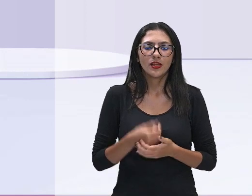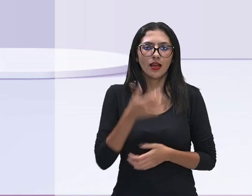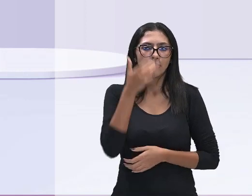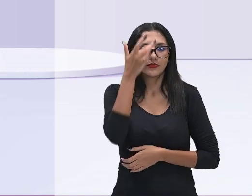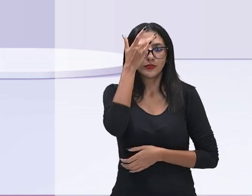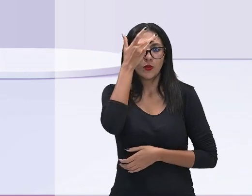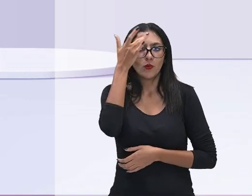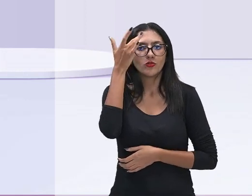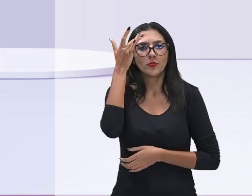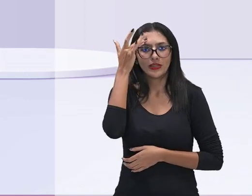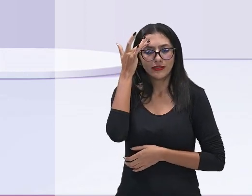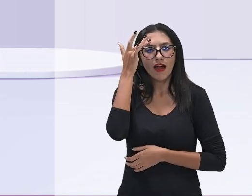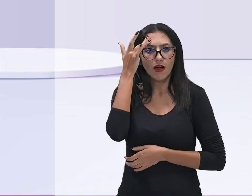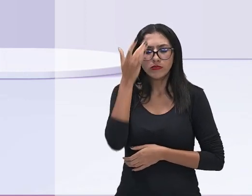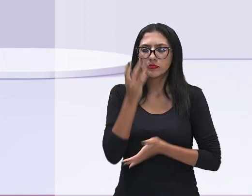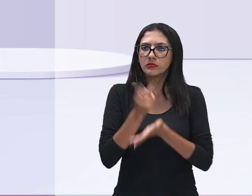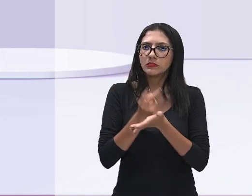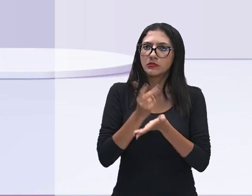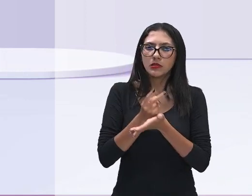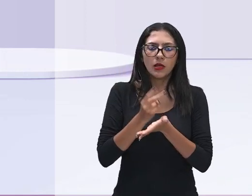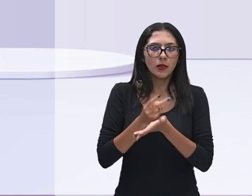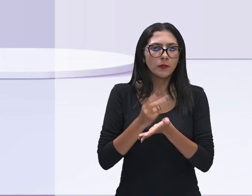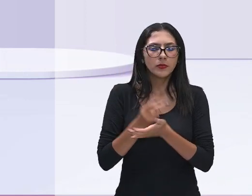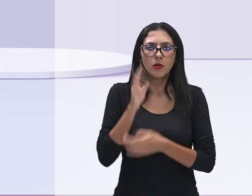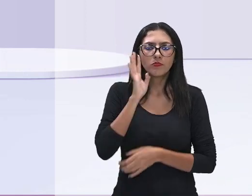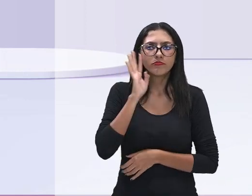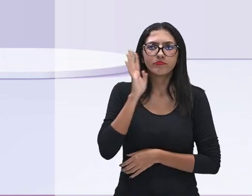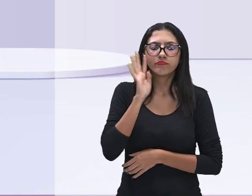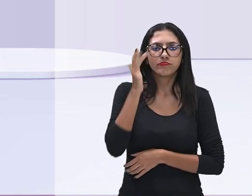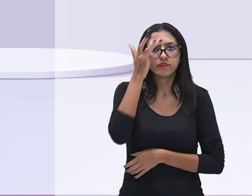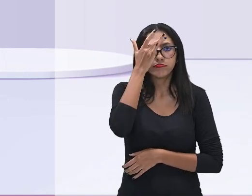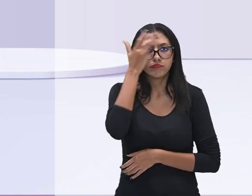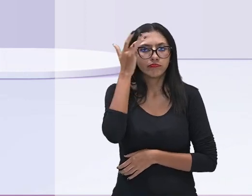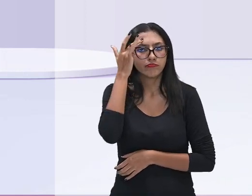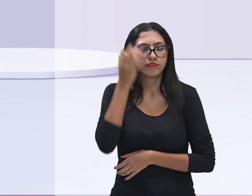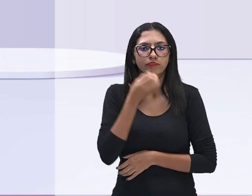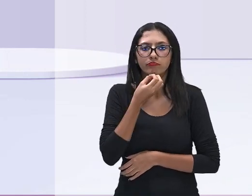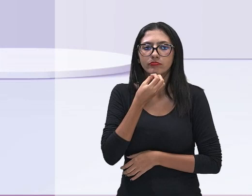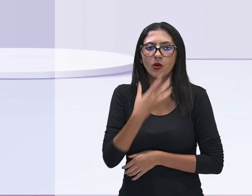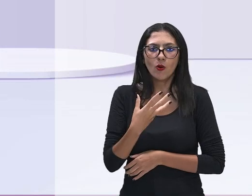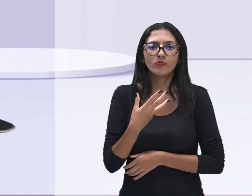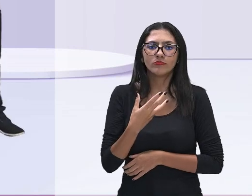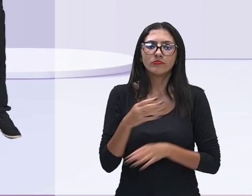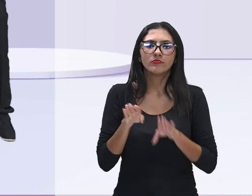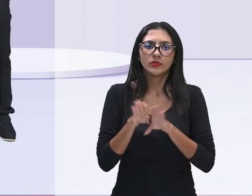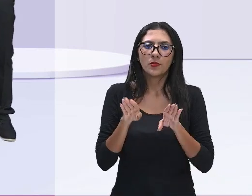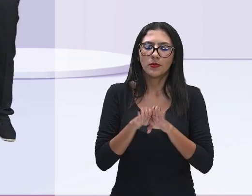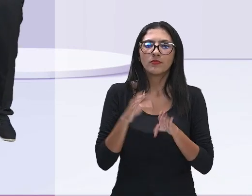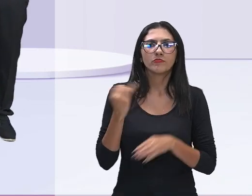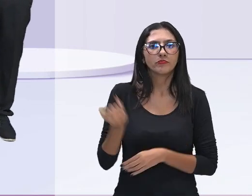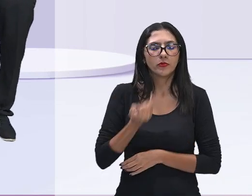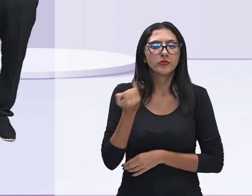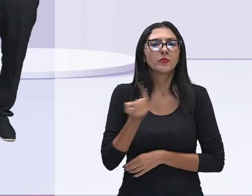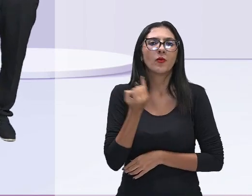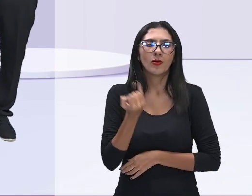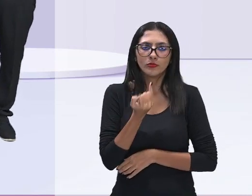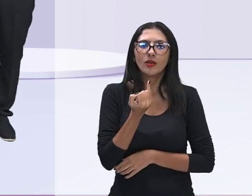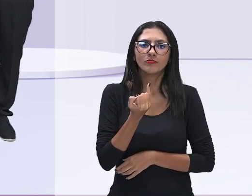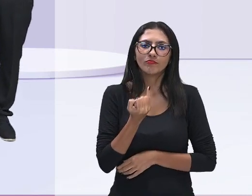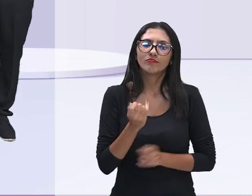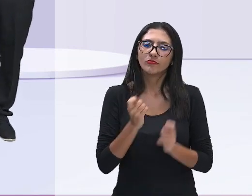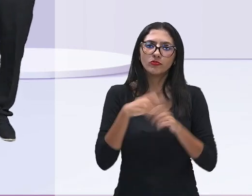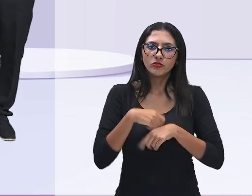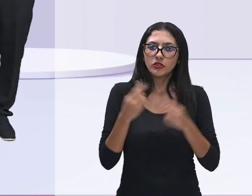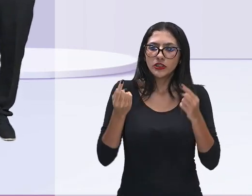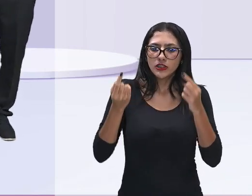mentalidade positiva, tá? Manter uma mentalidade positiva é muito importante para a gente enfrentar esses